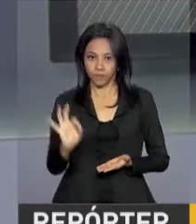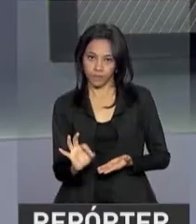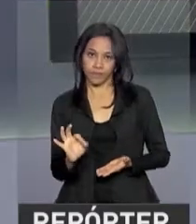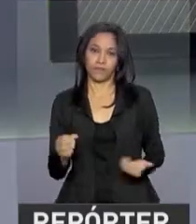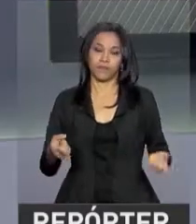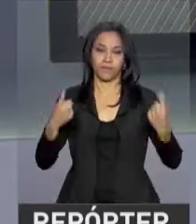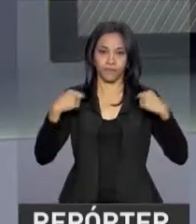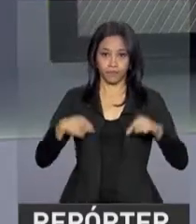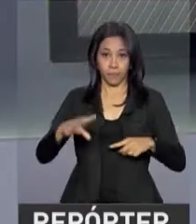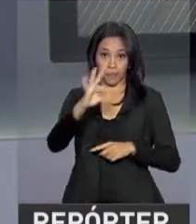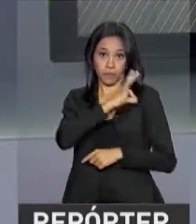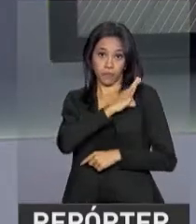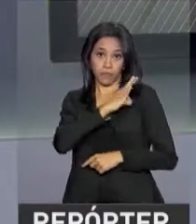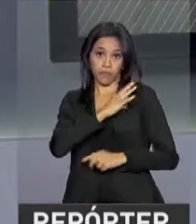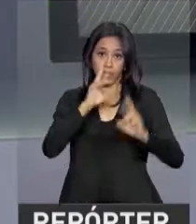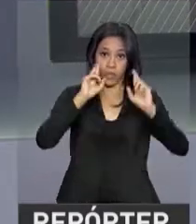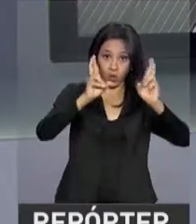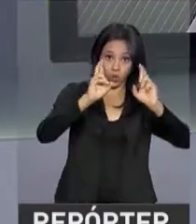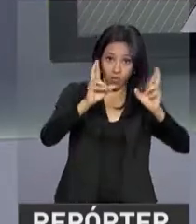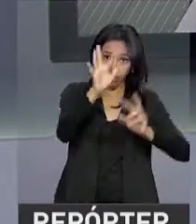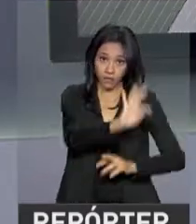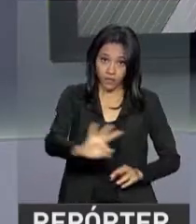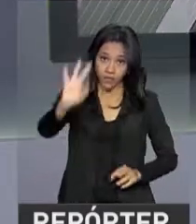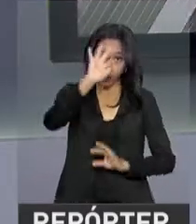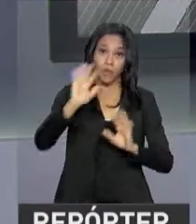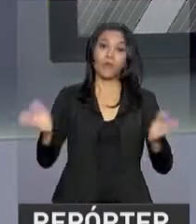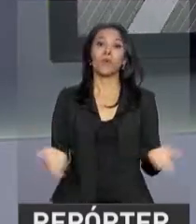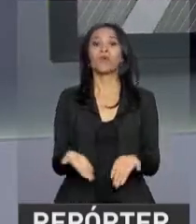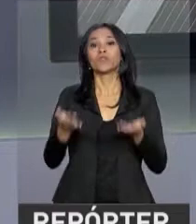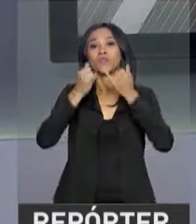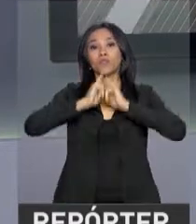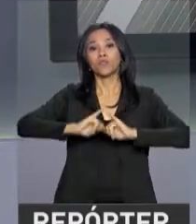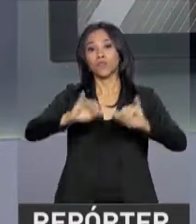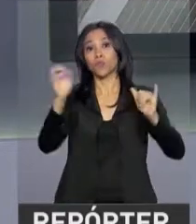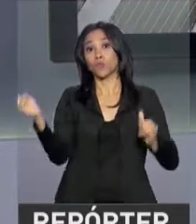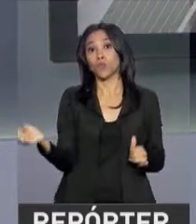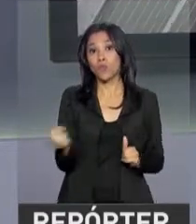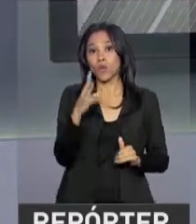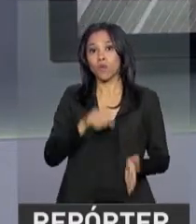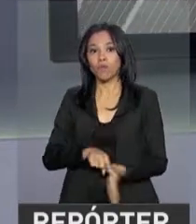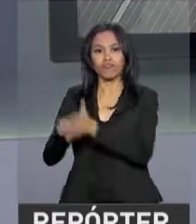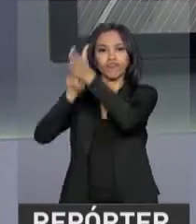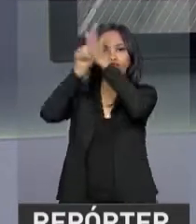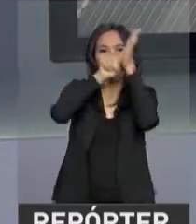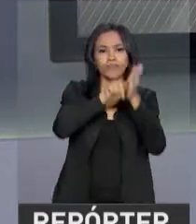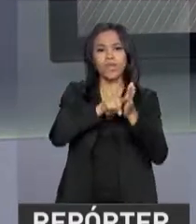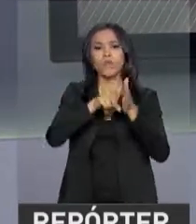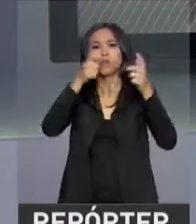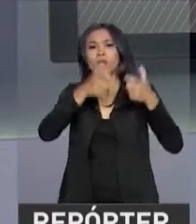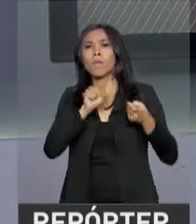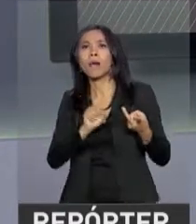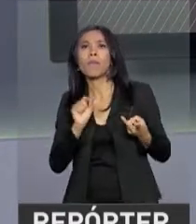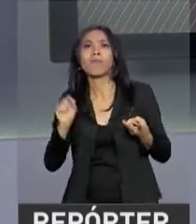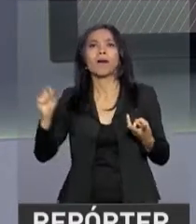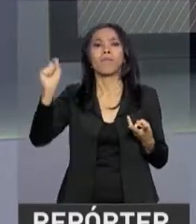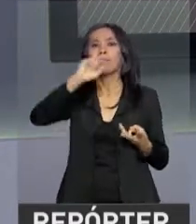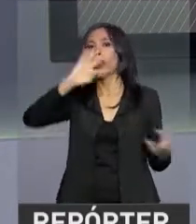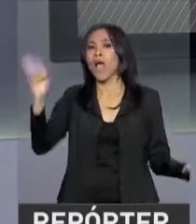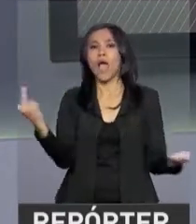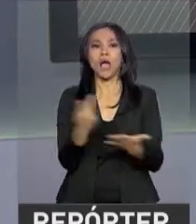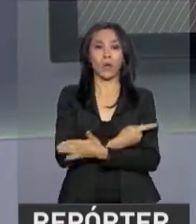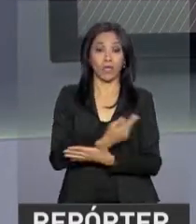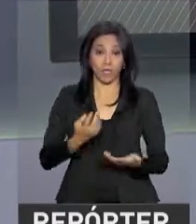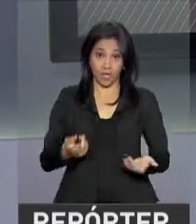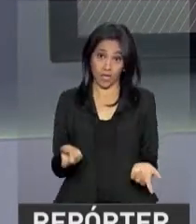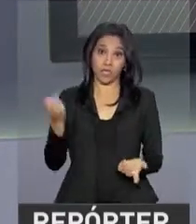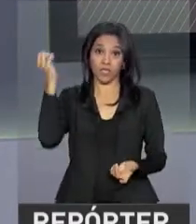a polícia rodoviária federal divulga hoje um novo mapeamento nacional dos pontos vulneráveis à exploração sexual de